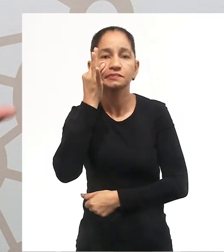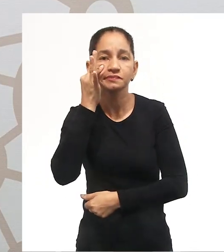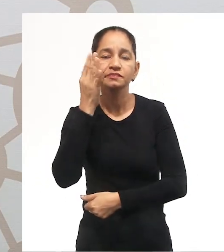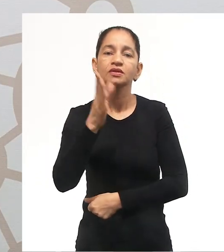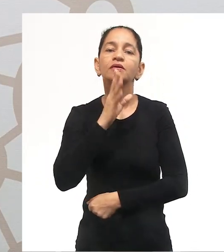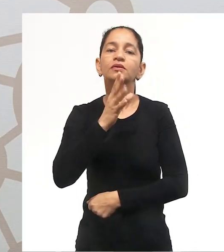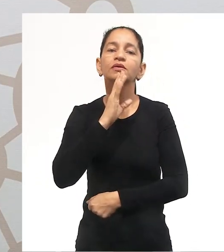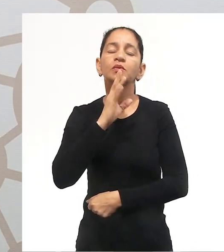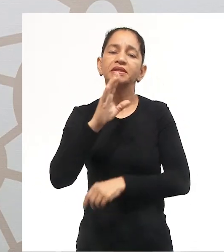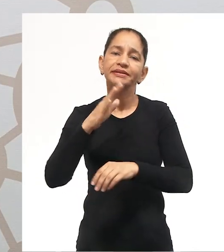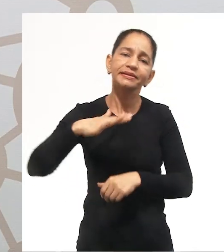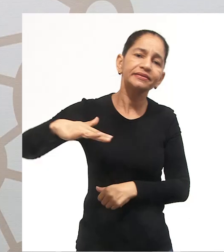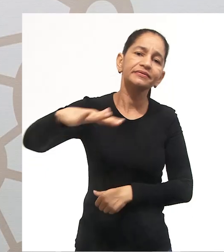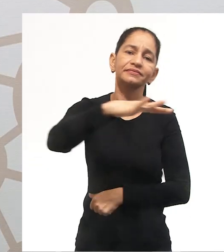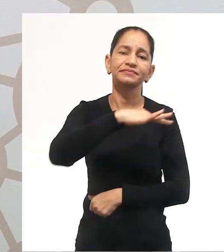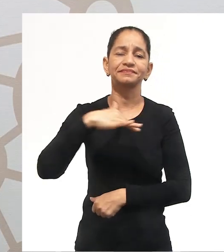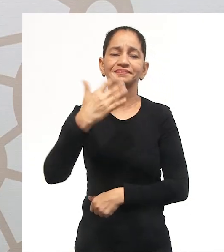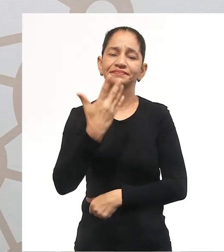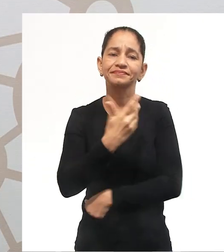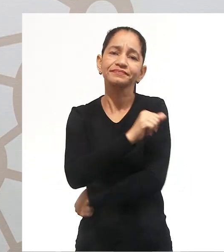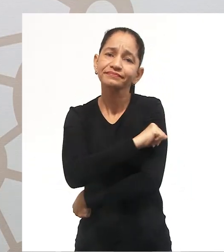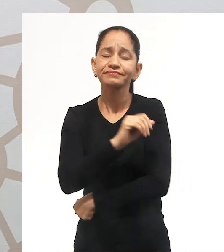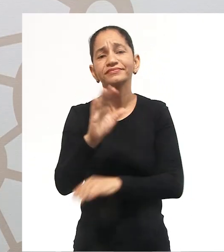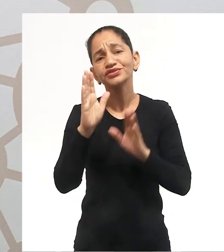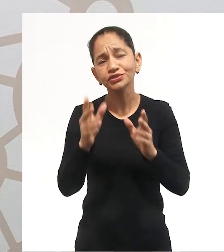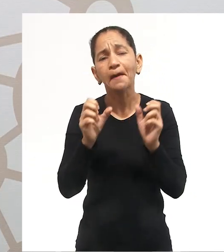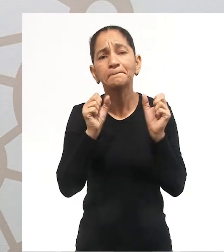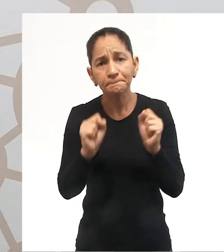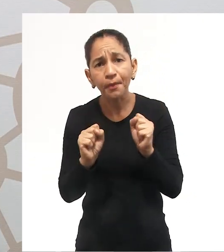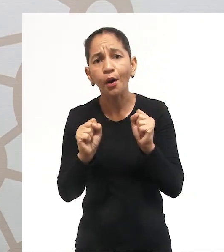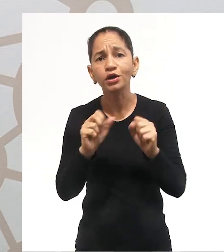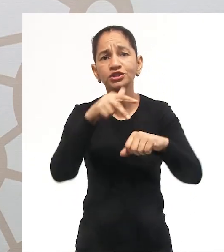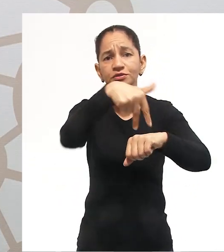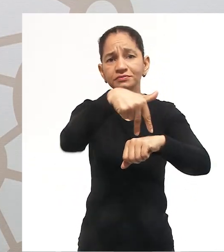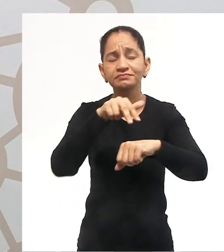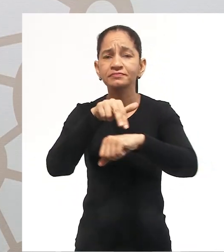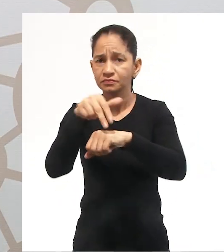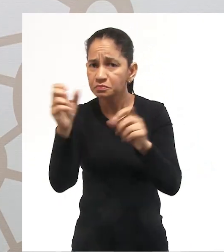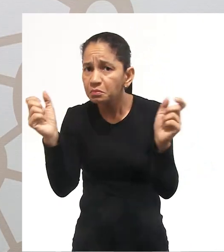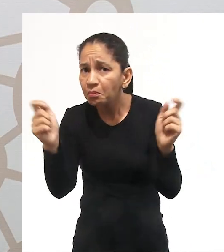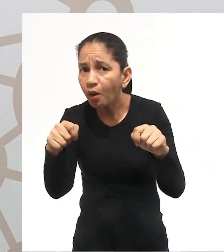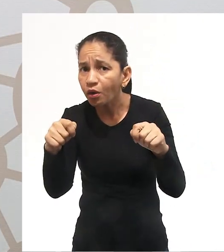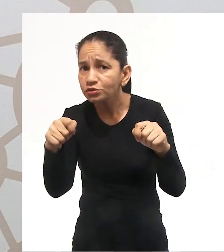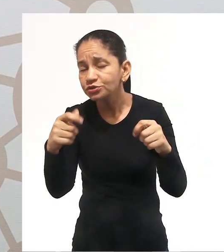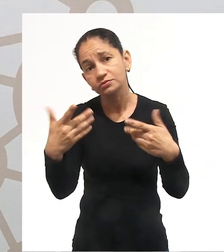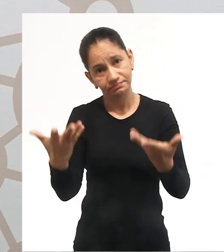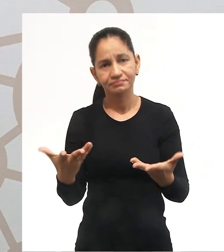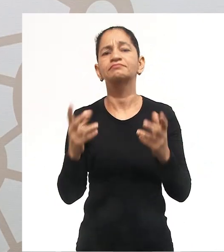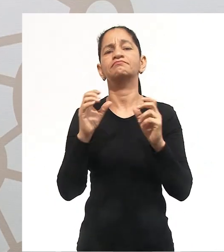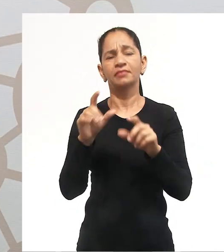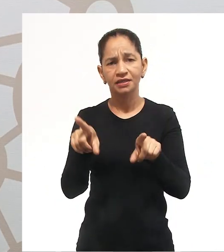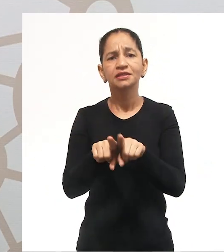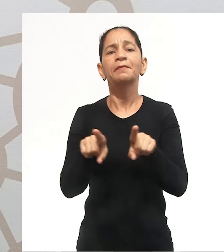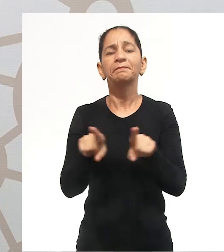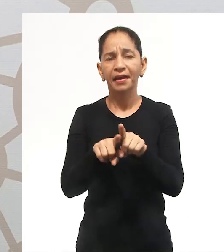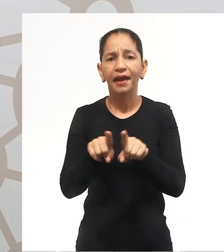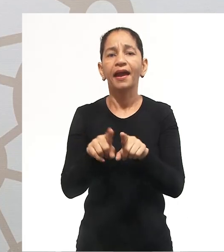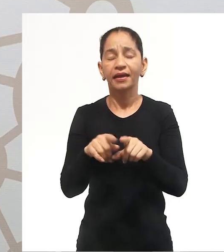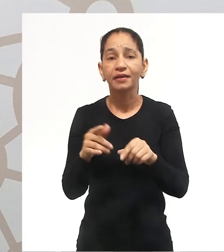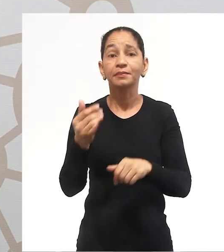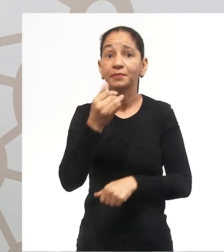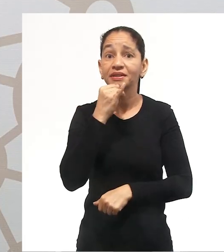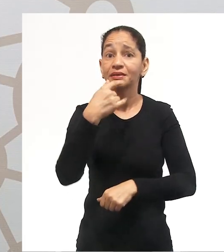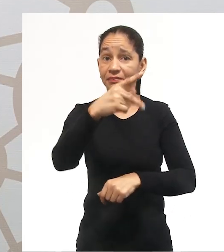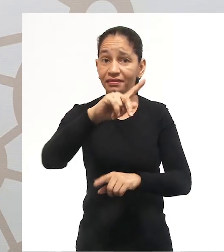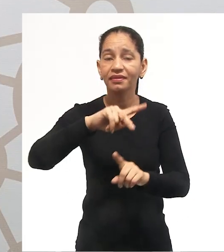tem que conhecer o teu contexto, o contexto do professor, onde ele pode atuar ou não, o que ele pode fazer ao alcance dele. Mas a gente também quis trazer esse alento